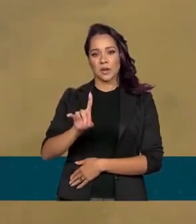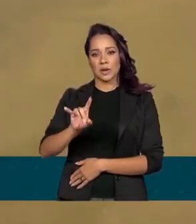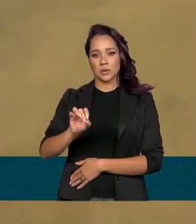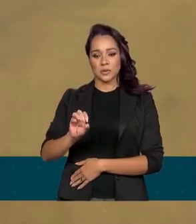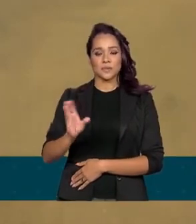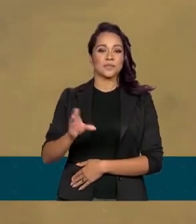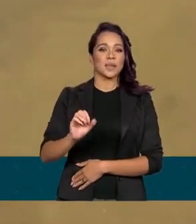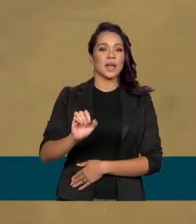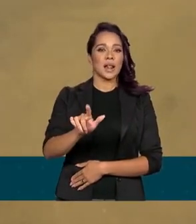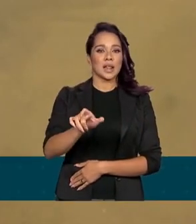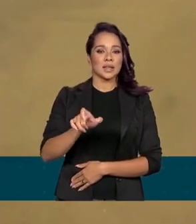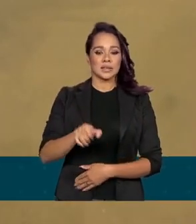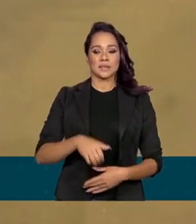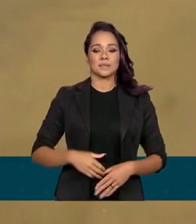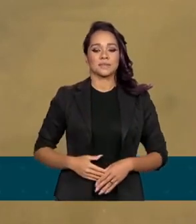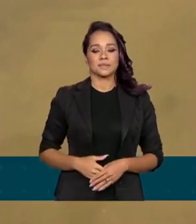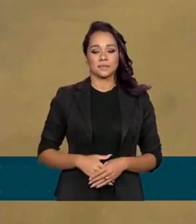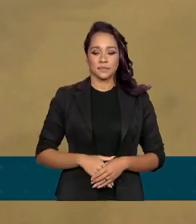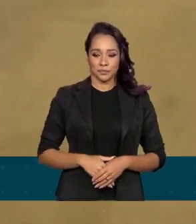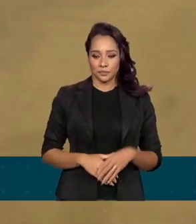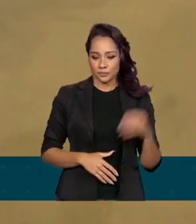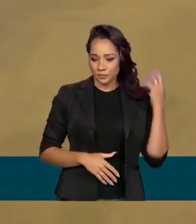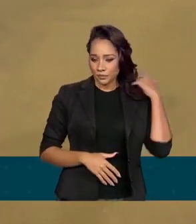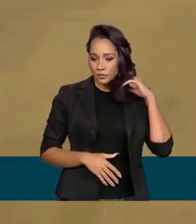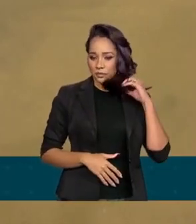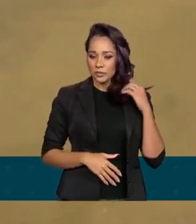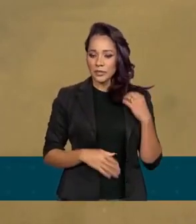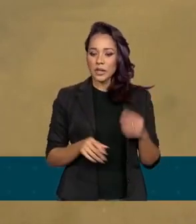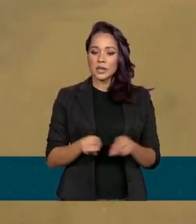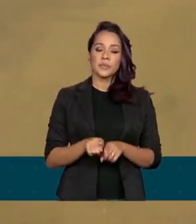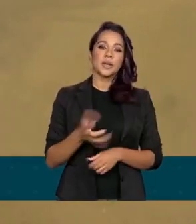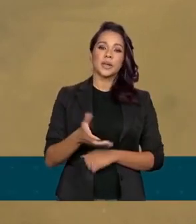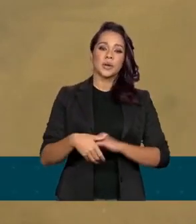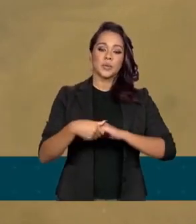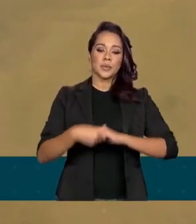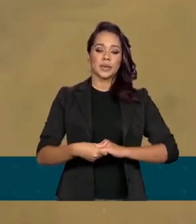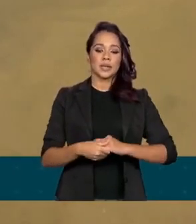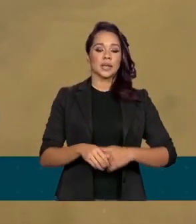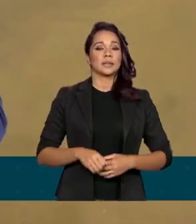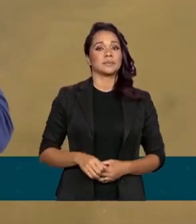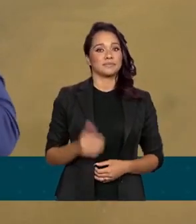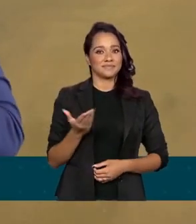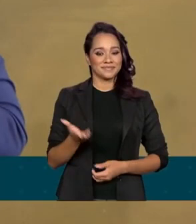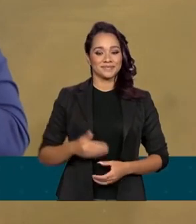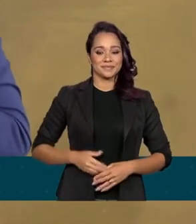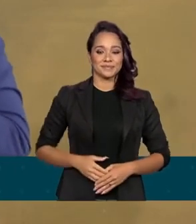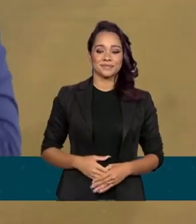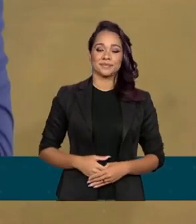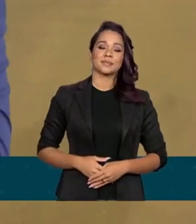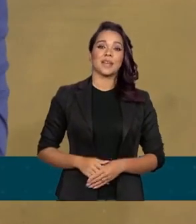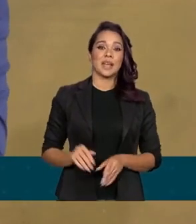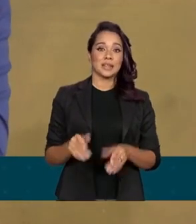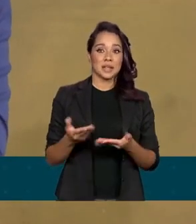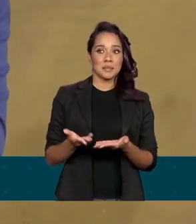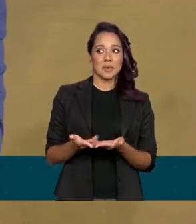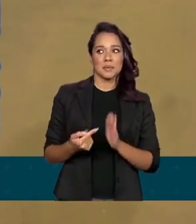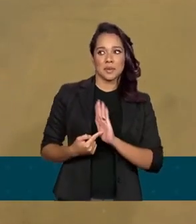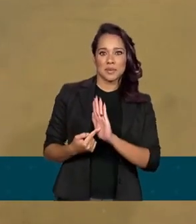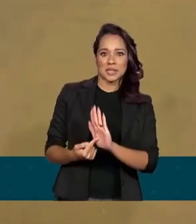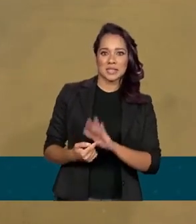presidente. E queria cumprimentar também aqui, presidente, até para